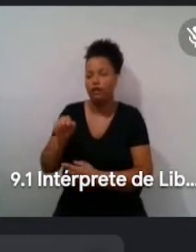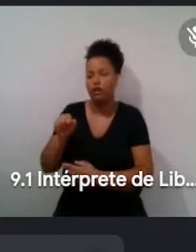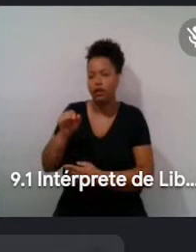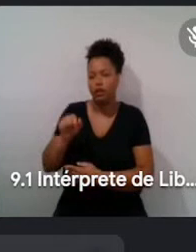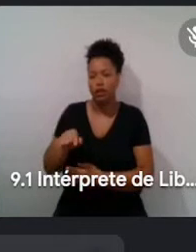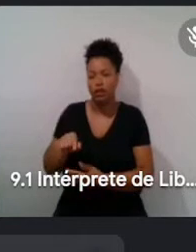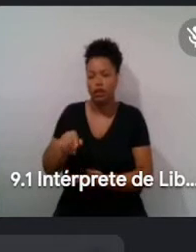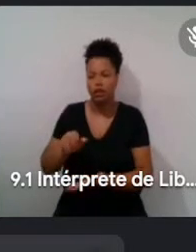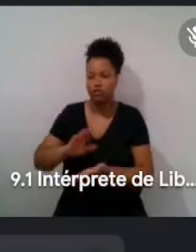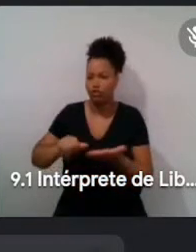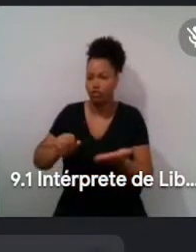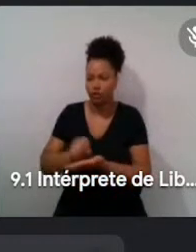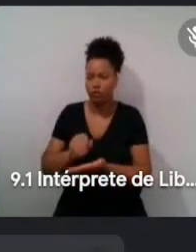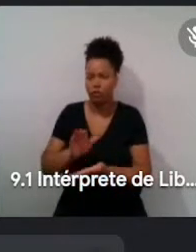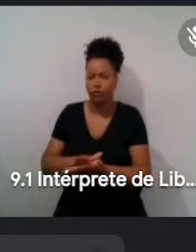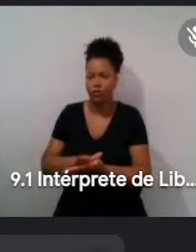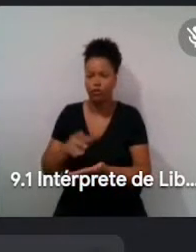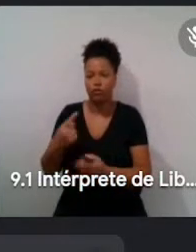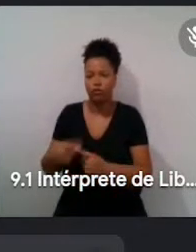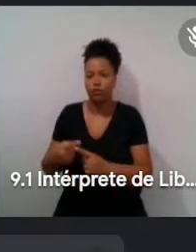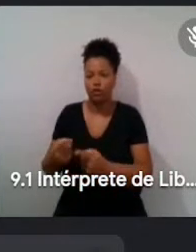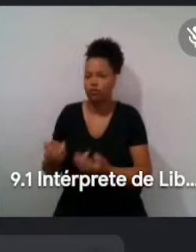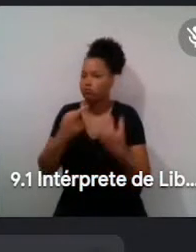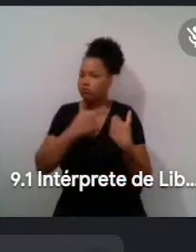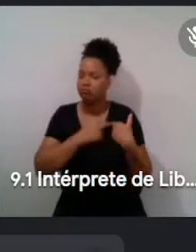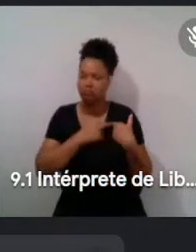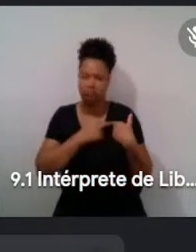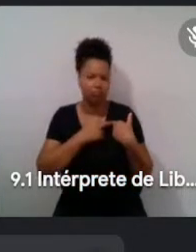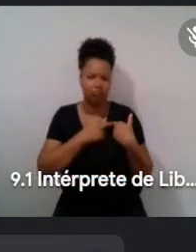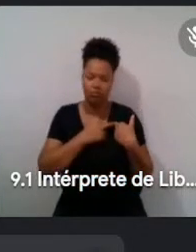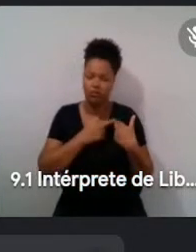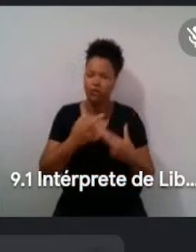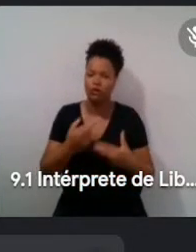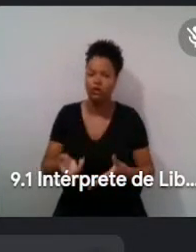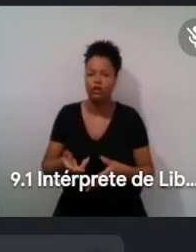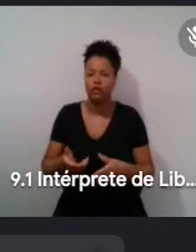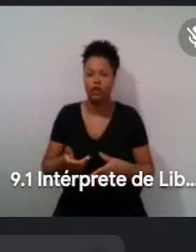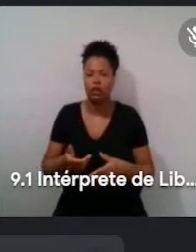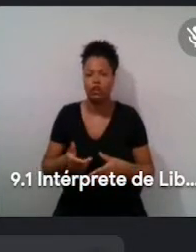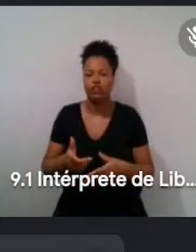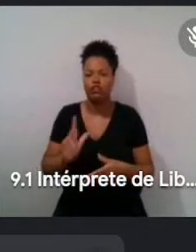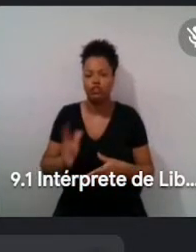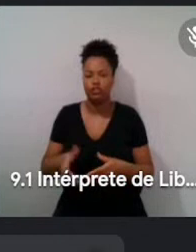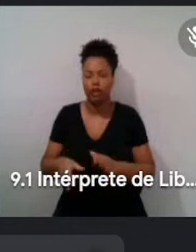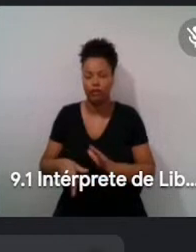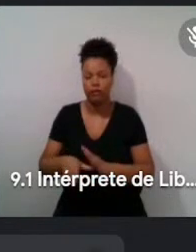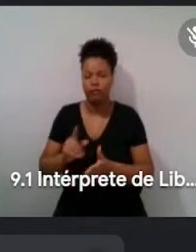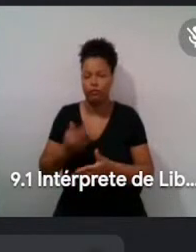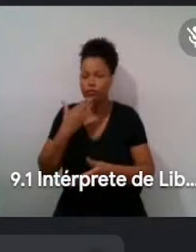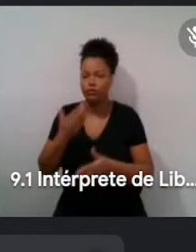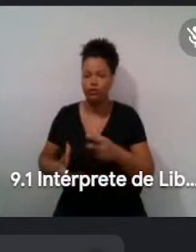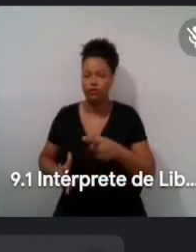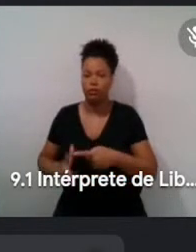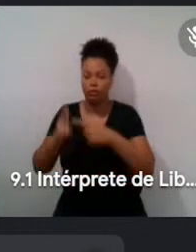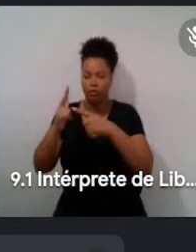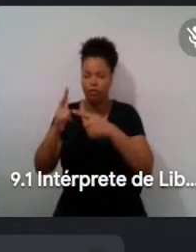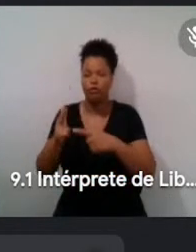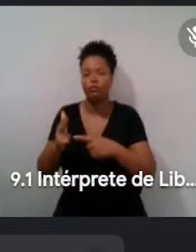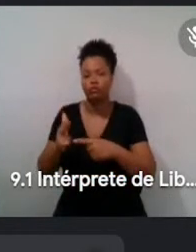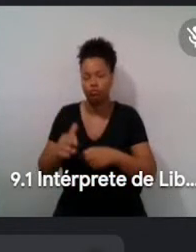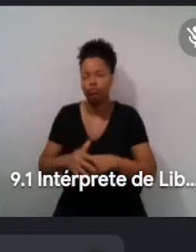descumprimento da decisão liminar que havia determinado a suspensão de veiculação da propaganda impugnada